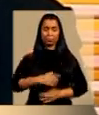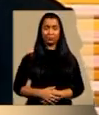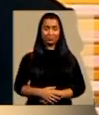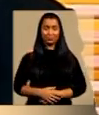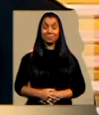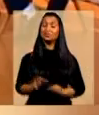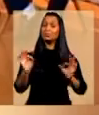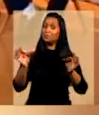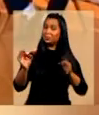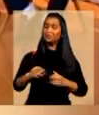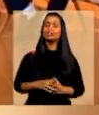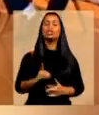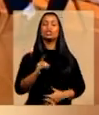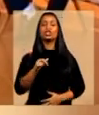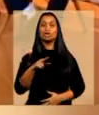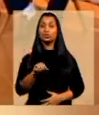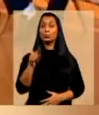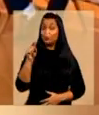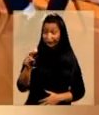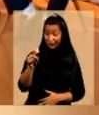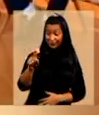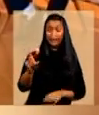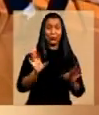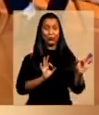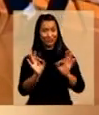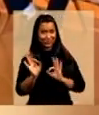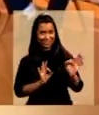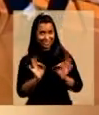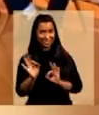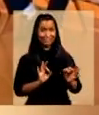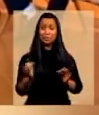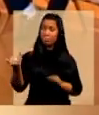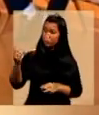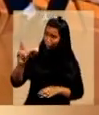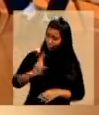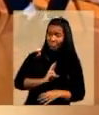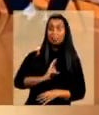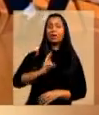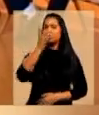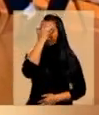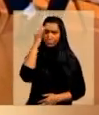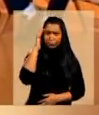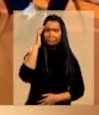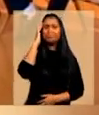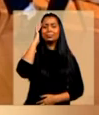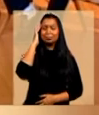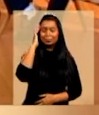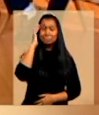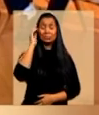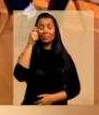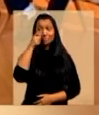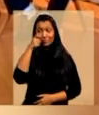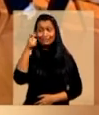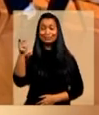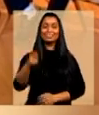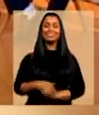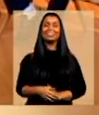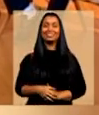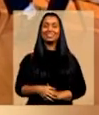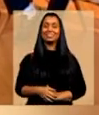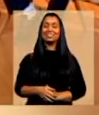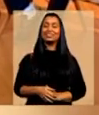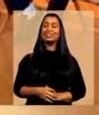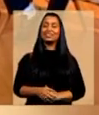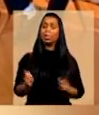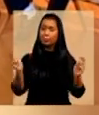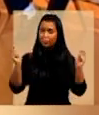isso. Beleza. Perfeito. Diego, você que se organizou, deixa um recado para quem está assistindo, para a gente aqui também, no Exatamente. Meu caso. Exatamente, puxa